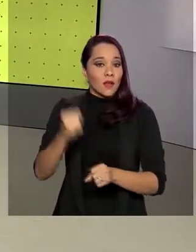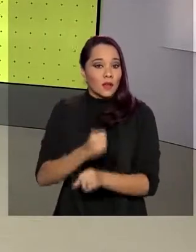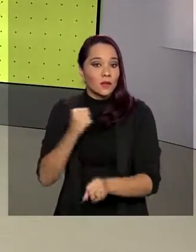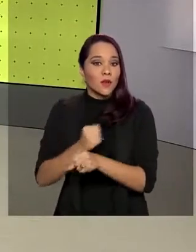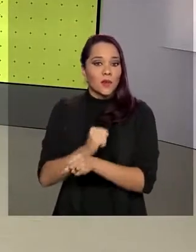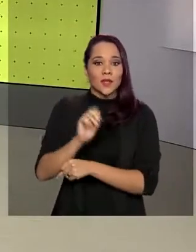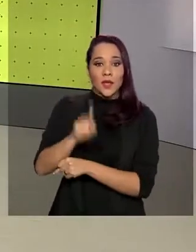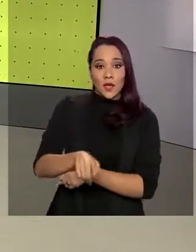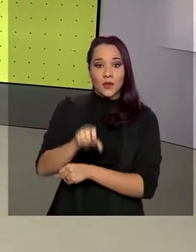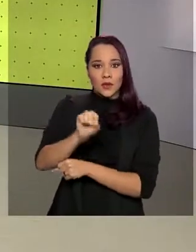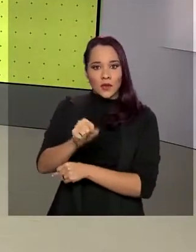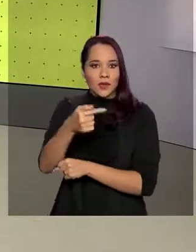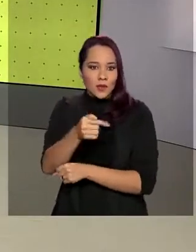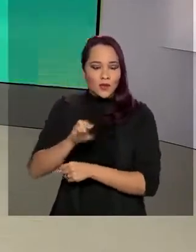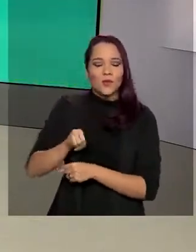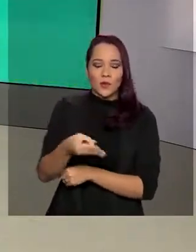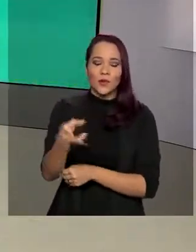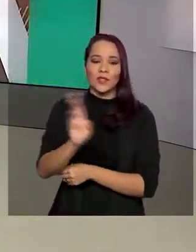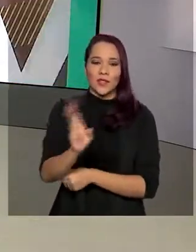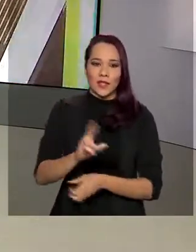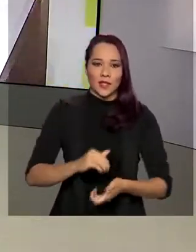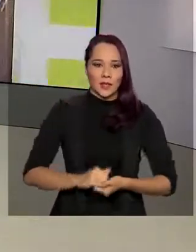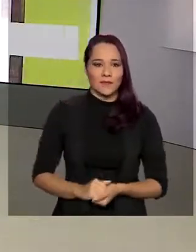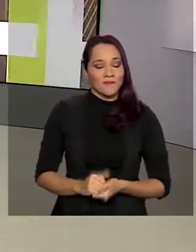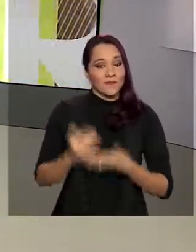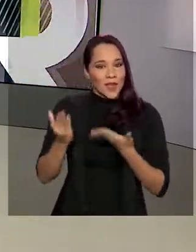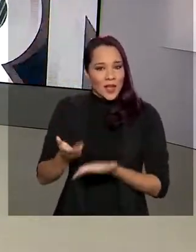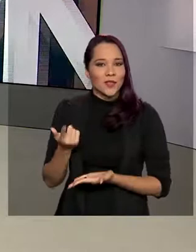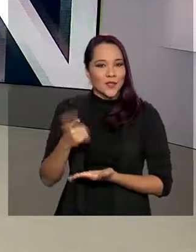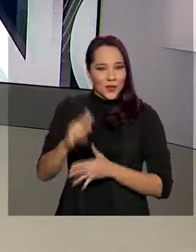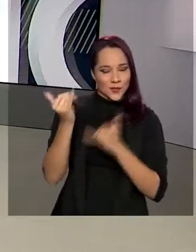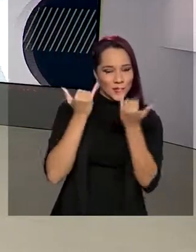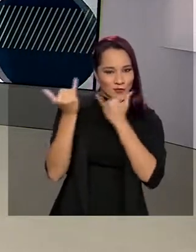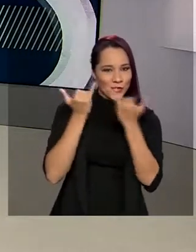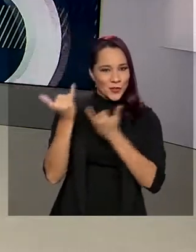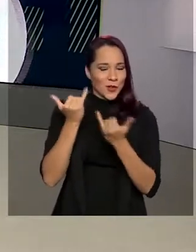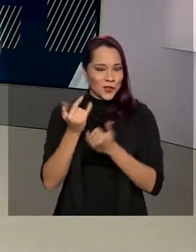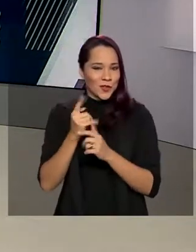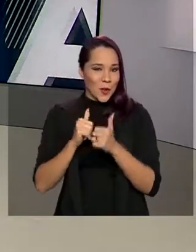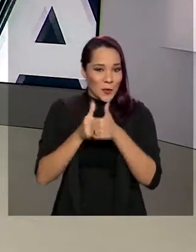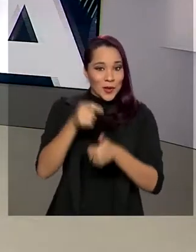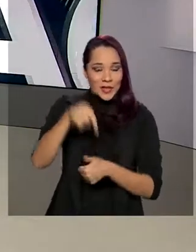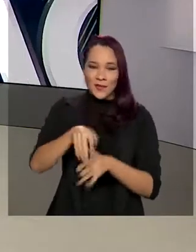foi de 87 milhões de reais. Essas e outras informações